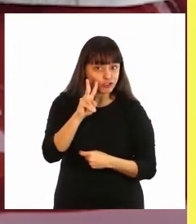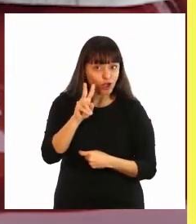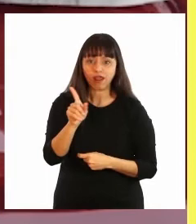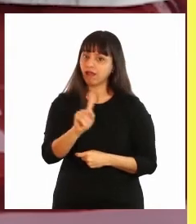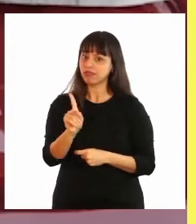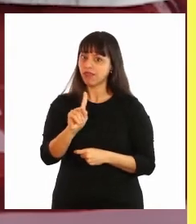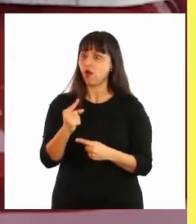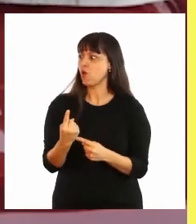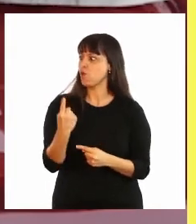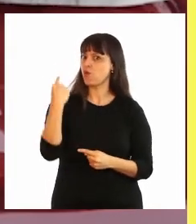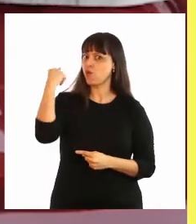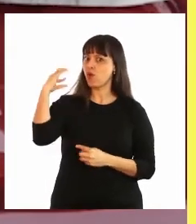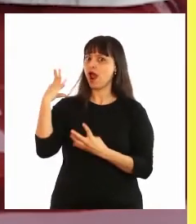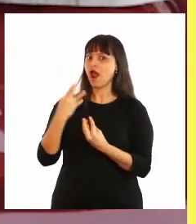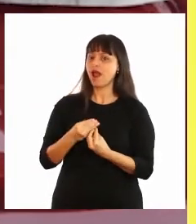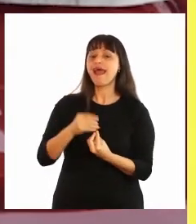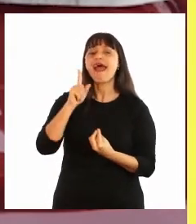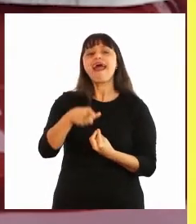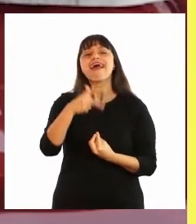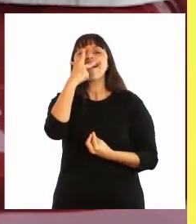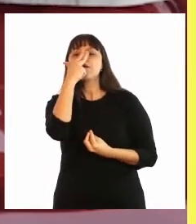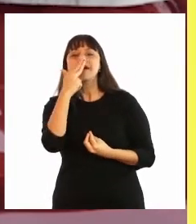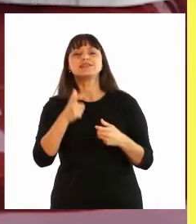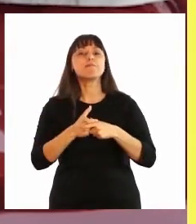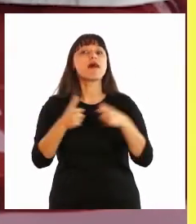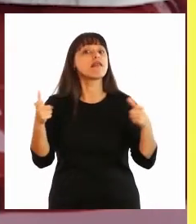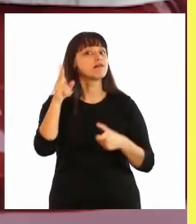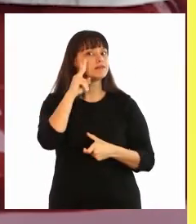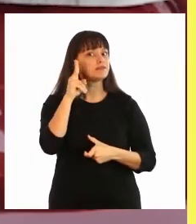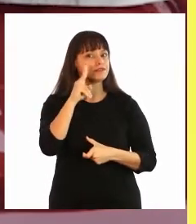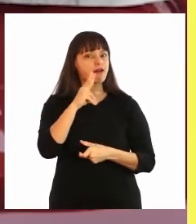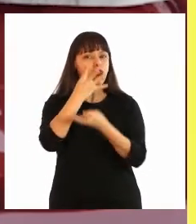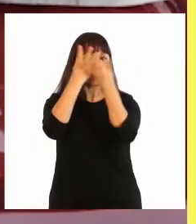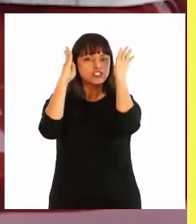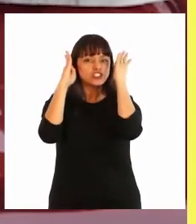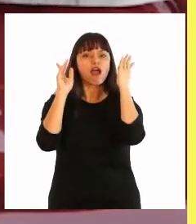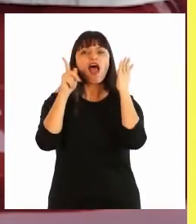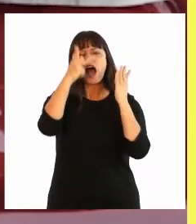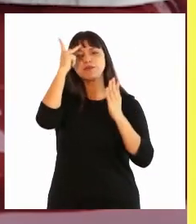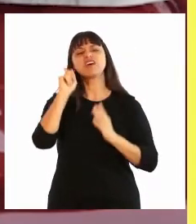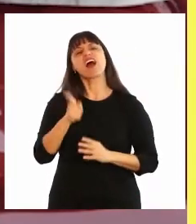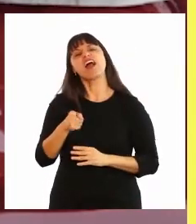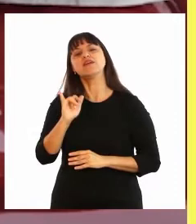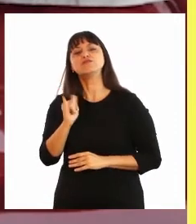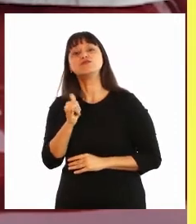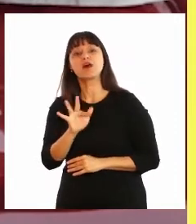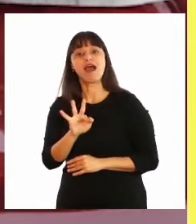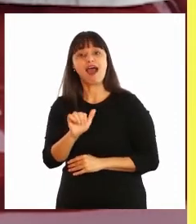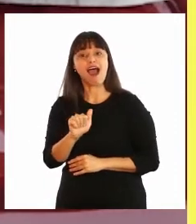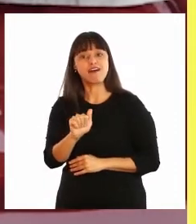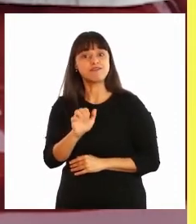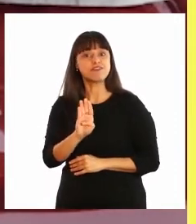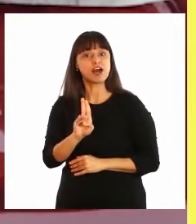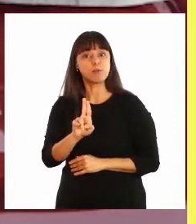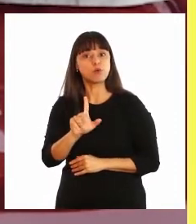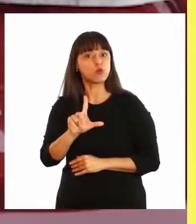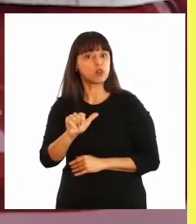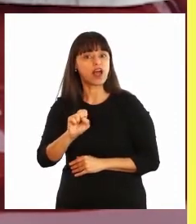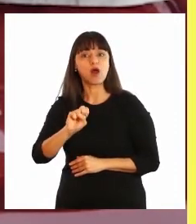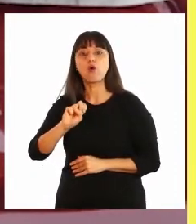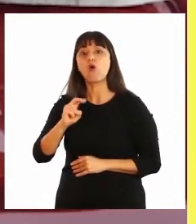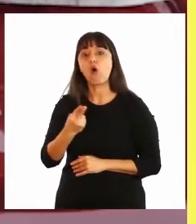o campo da fábula, né? Muitas das histórias indígenas são colocadas no lugar de fábula, ou contos, ou